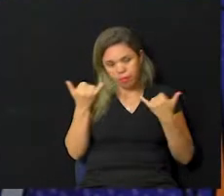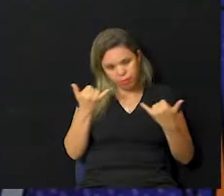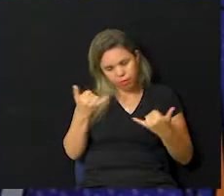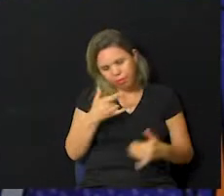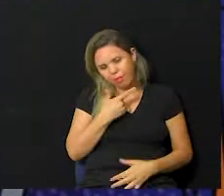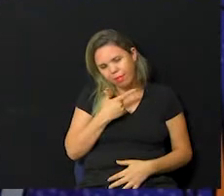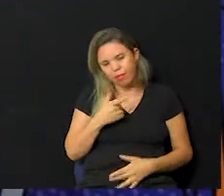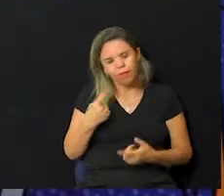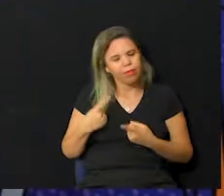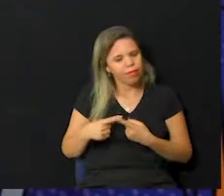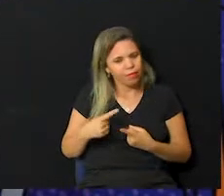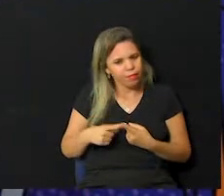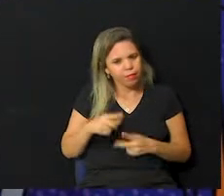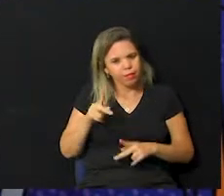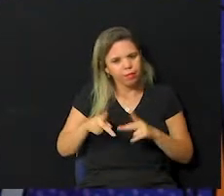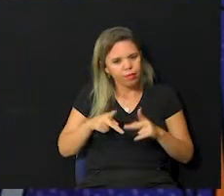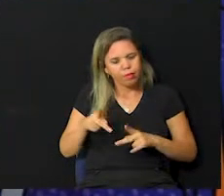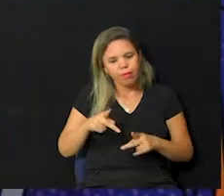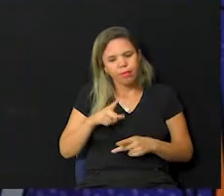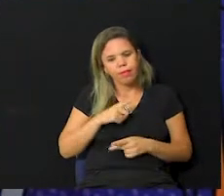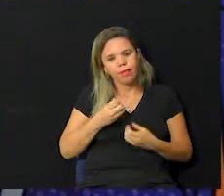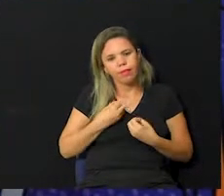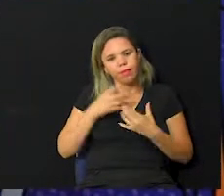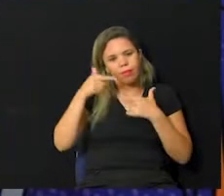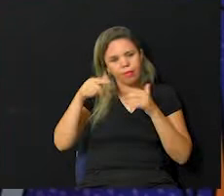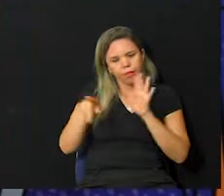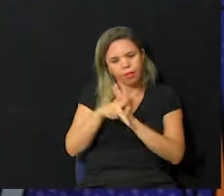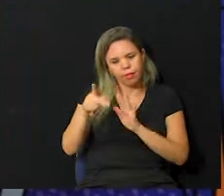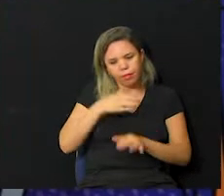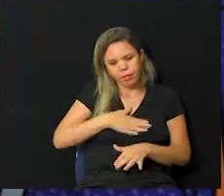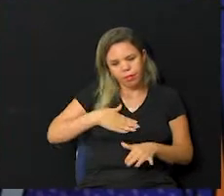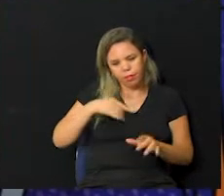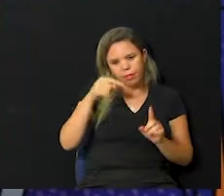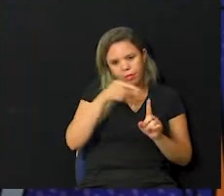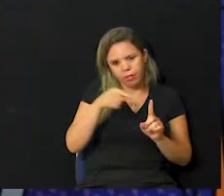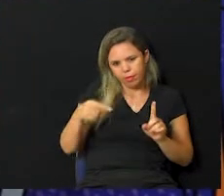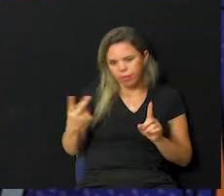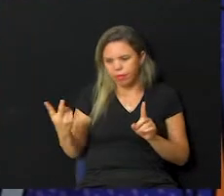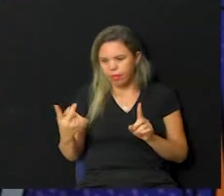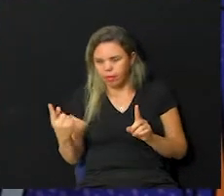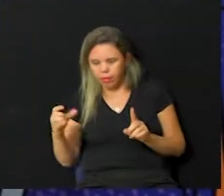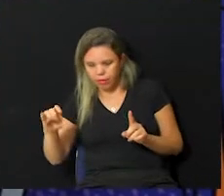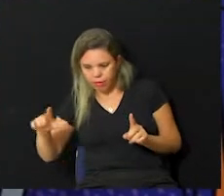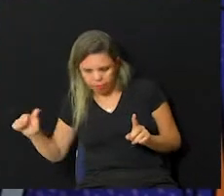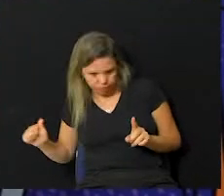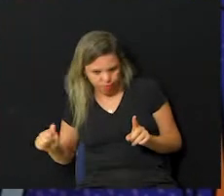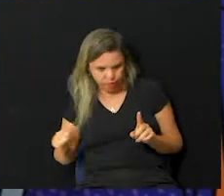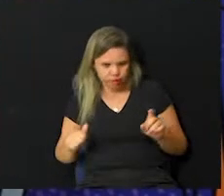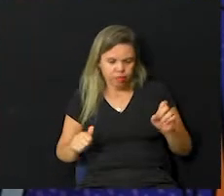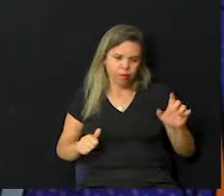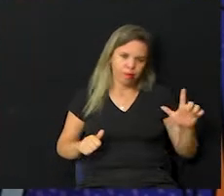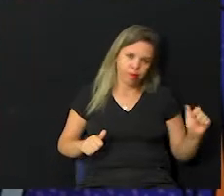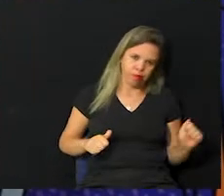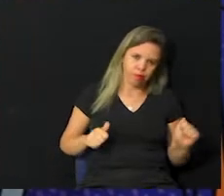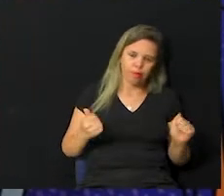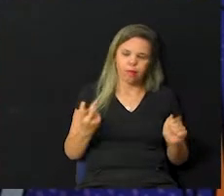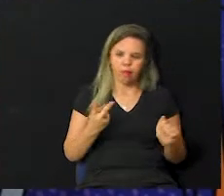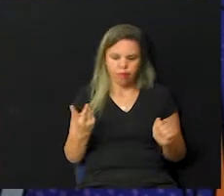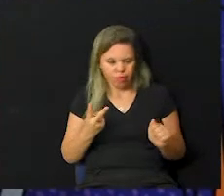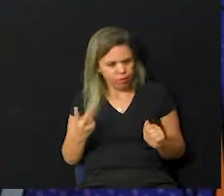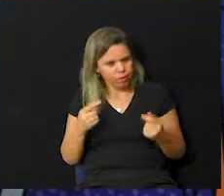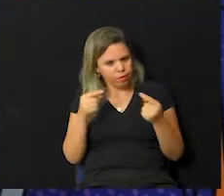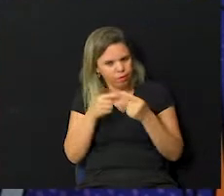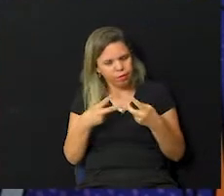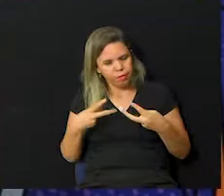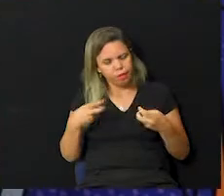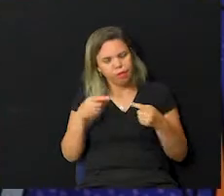assim, e é muito engraçado porque até as pessoas, elas têm suas personagens preferidas, né? Tem gente que prefere a Camille, tem gente que prefere a Camila, e tudo isso é uma